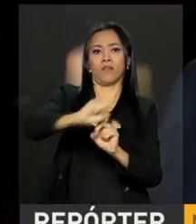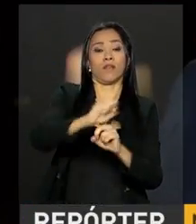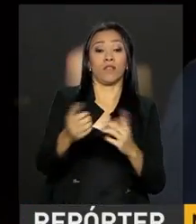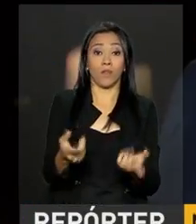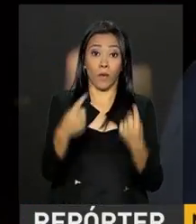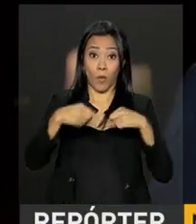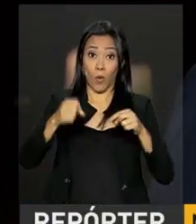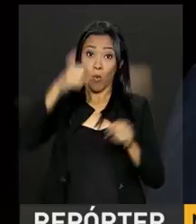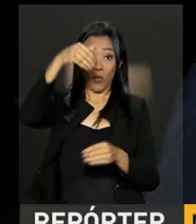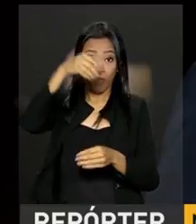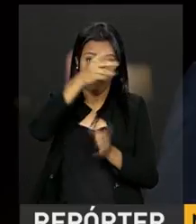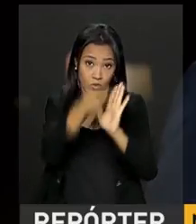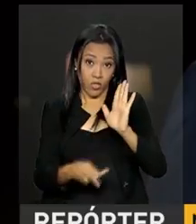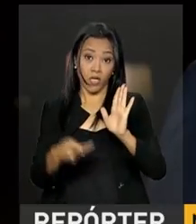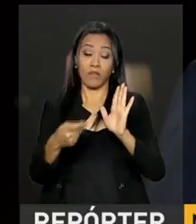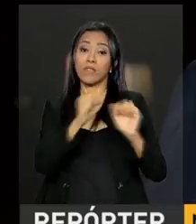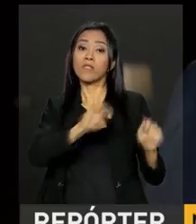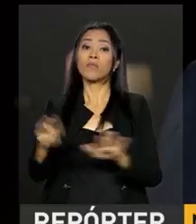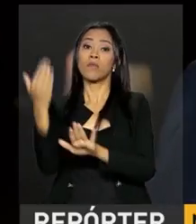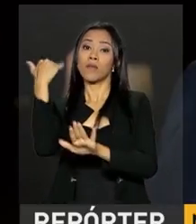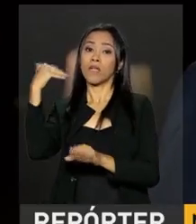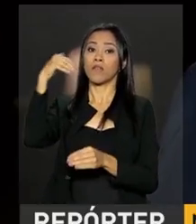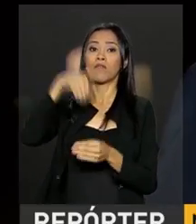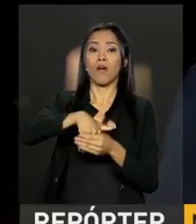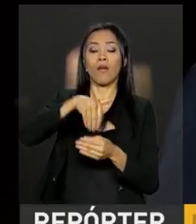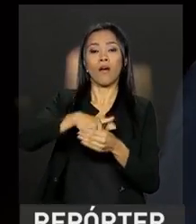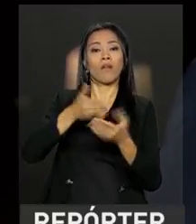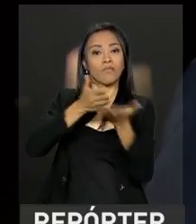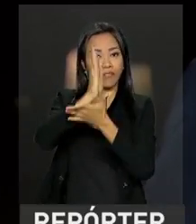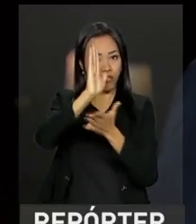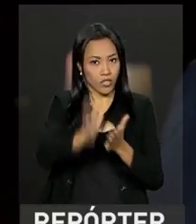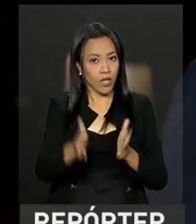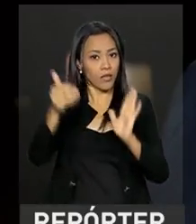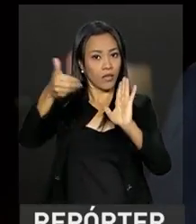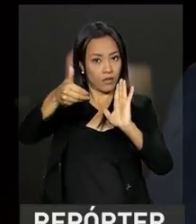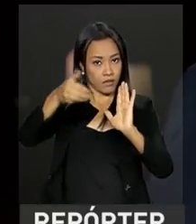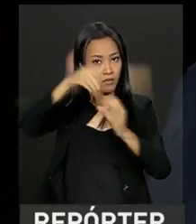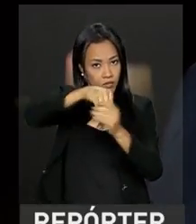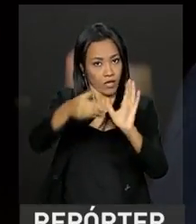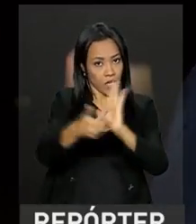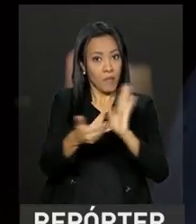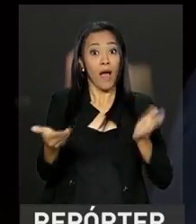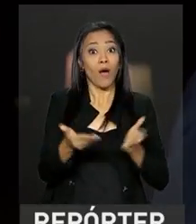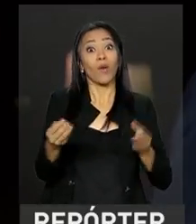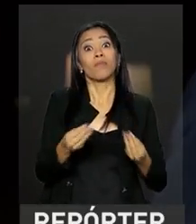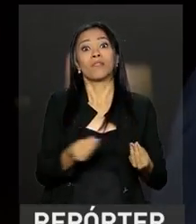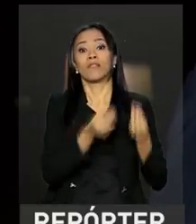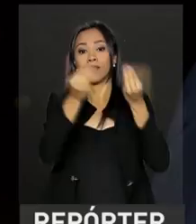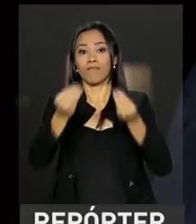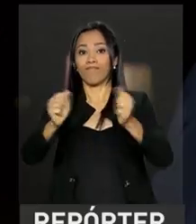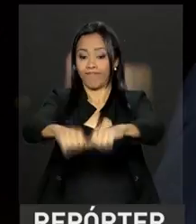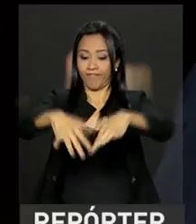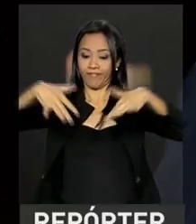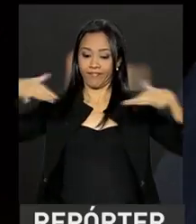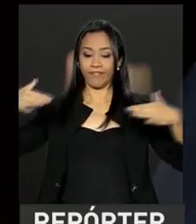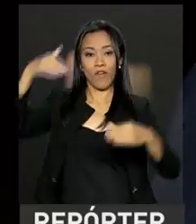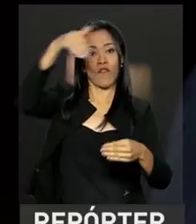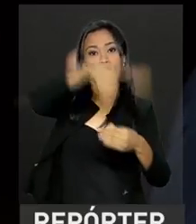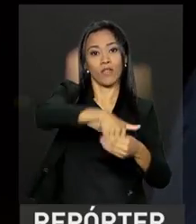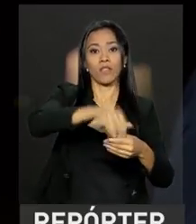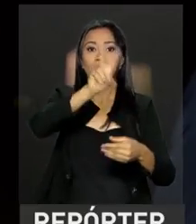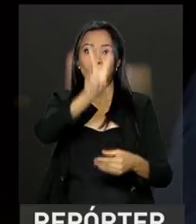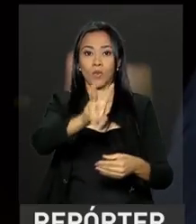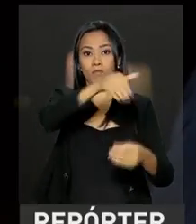na semana passada na comissão especial da câmara dos deputados e agora tem que passar pelo plenário da casa em votação em